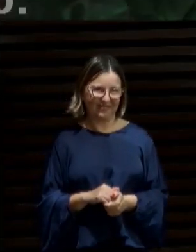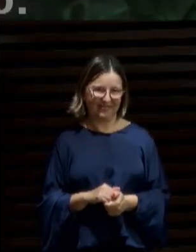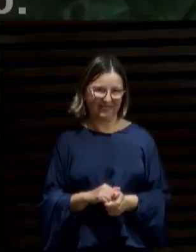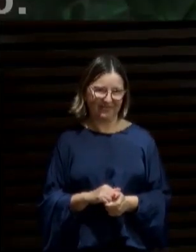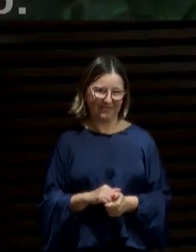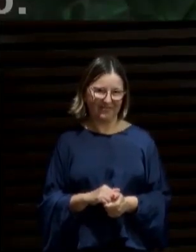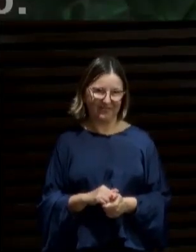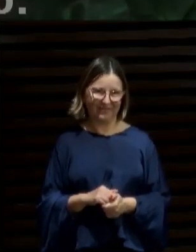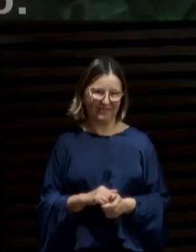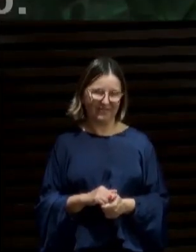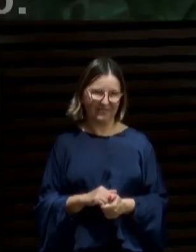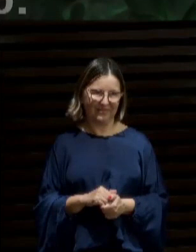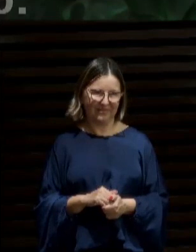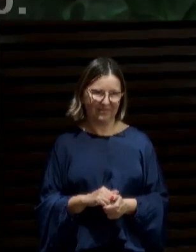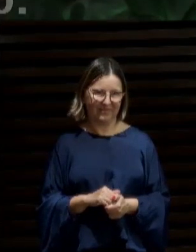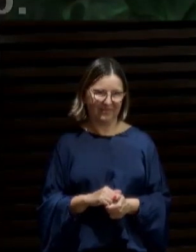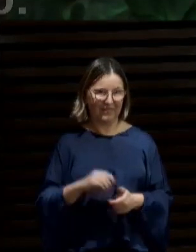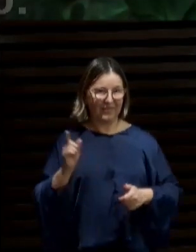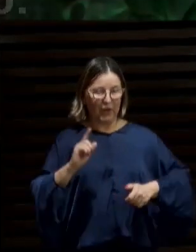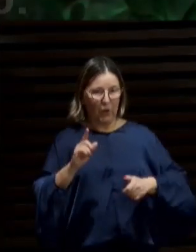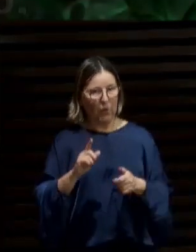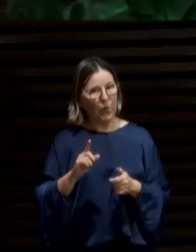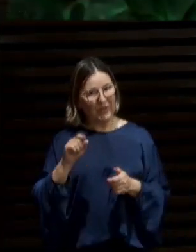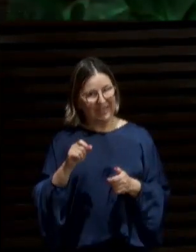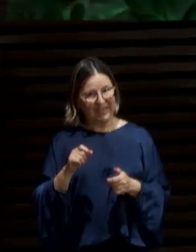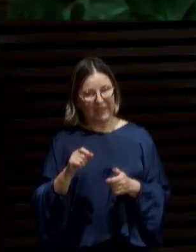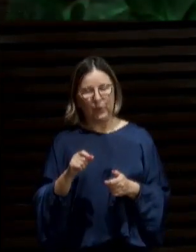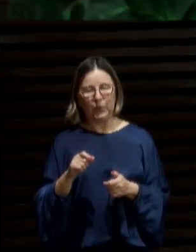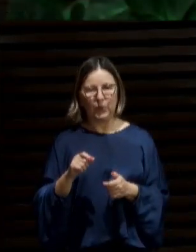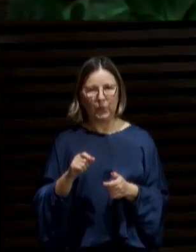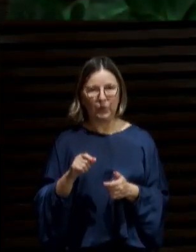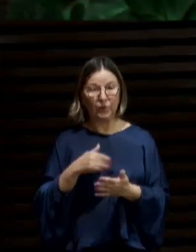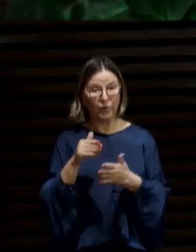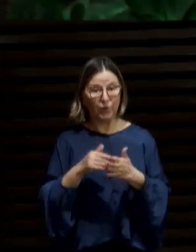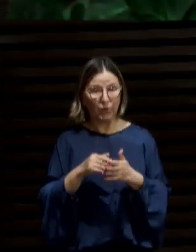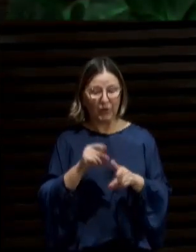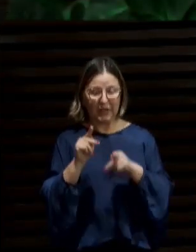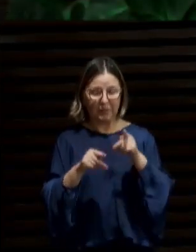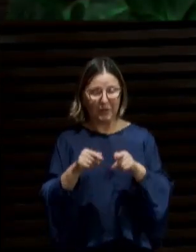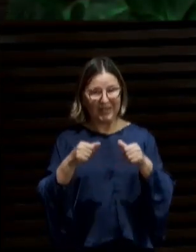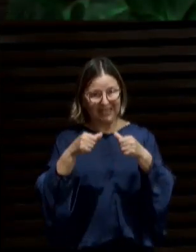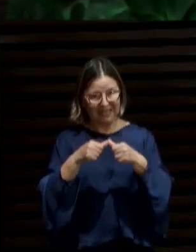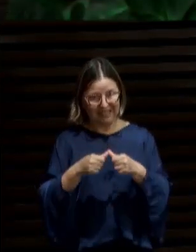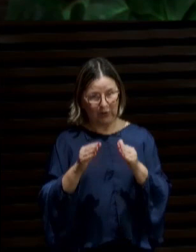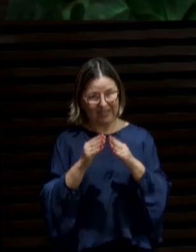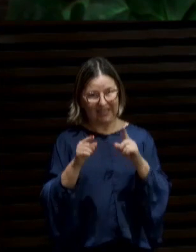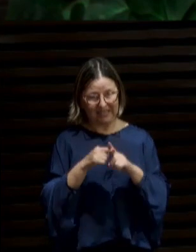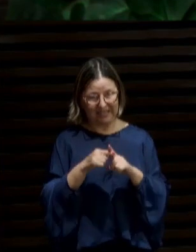Não são os que estão todos na igreja, porque na igreja tem joio, tem trigo e tem joio.